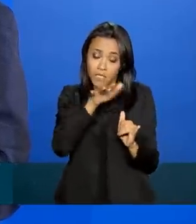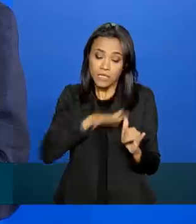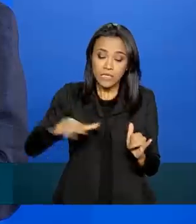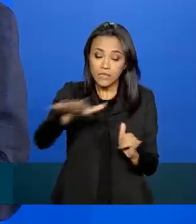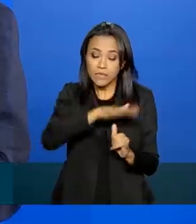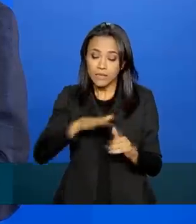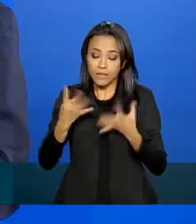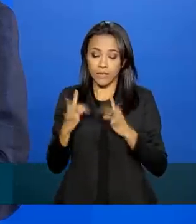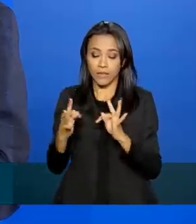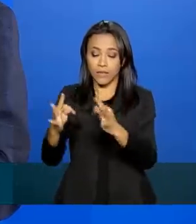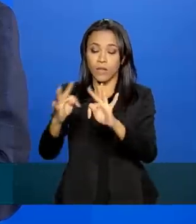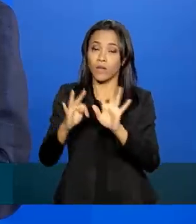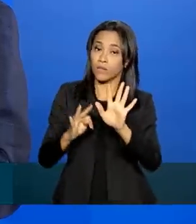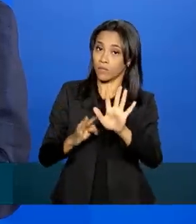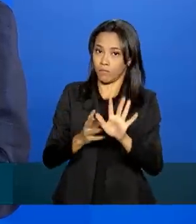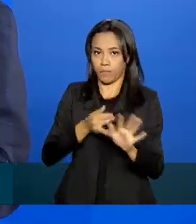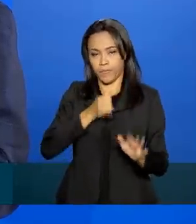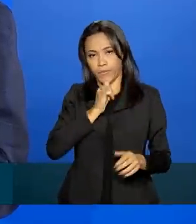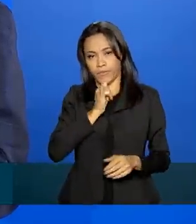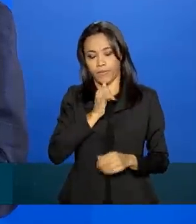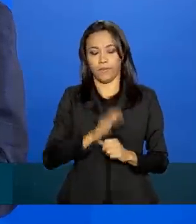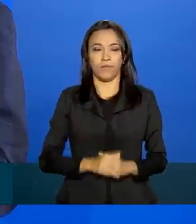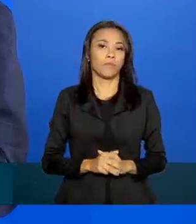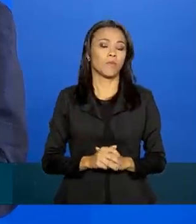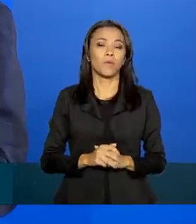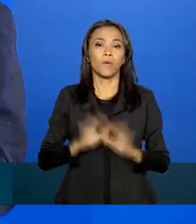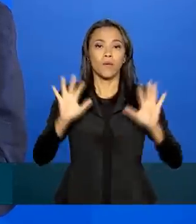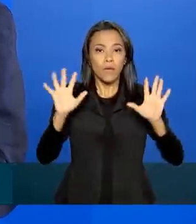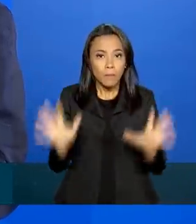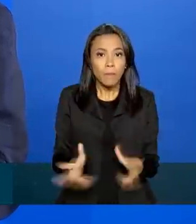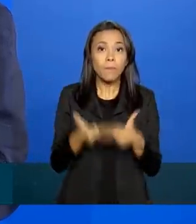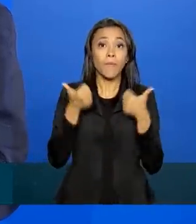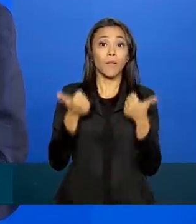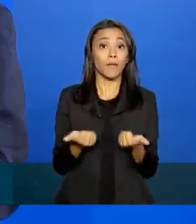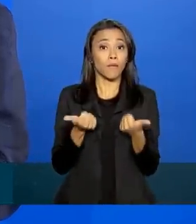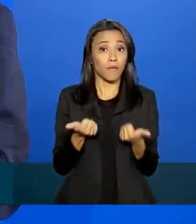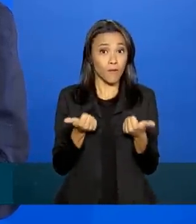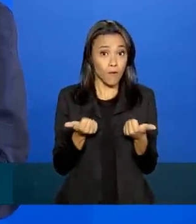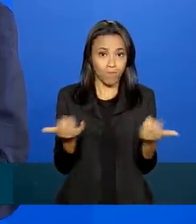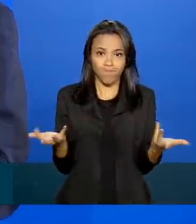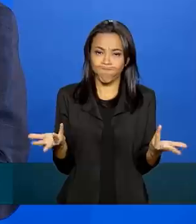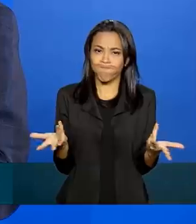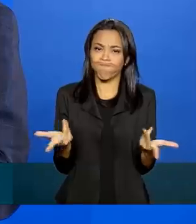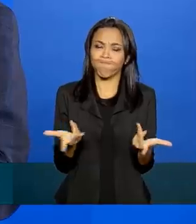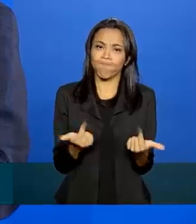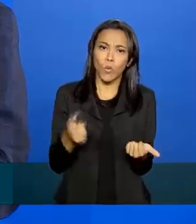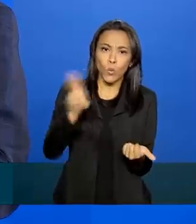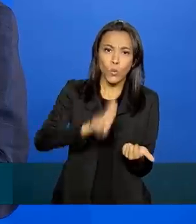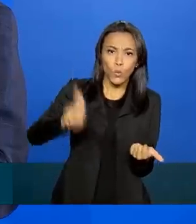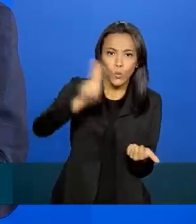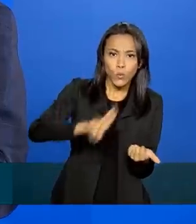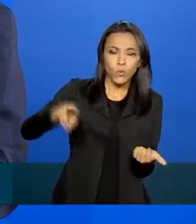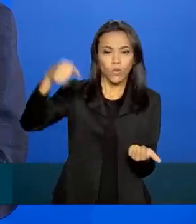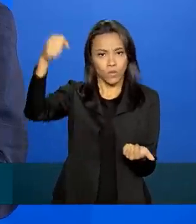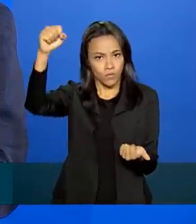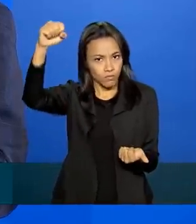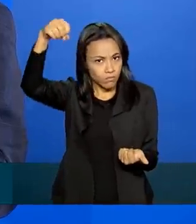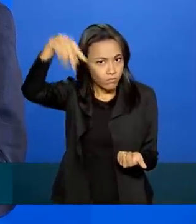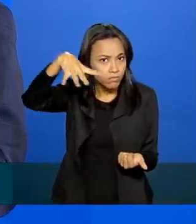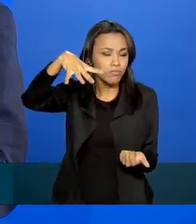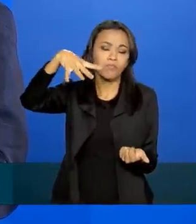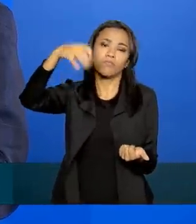como por exemplo a maior eficiência da iluminação a utilização de equipamentos